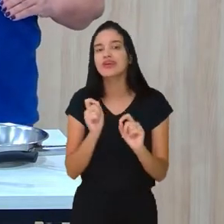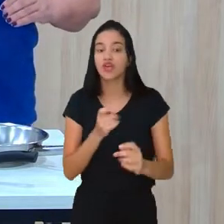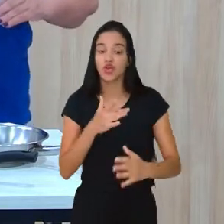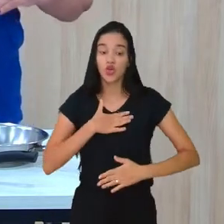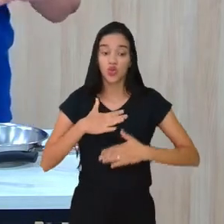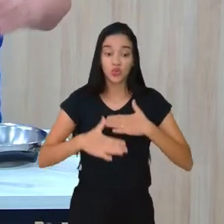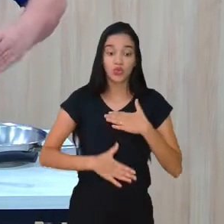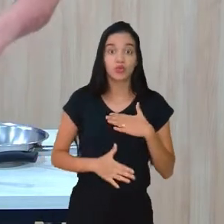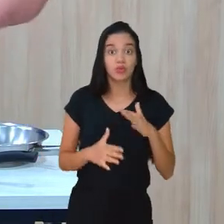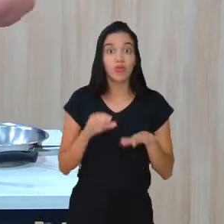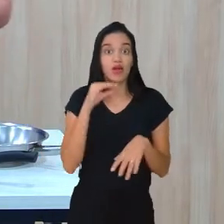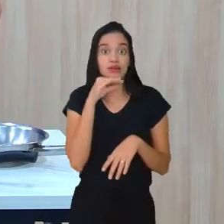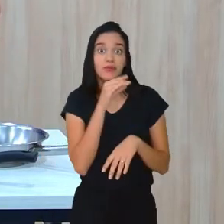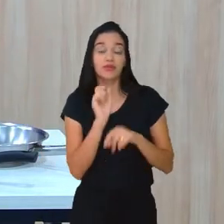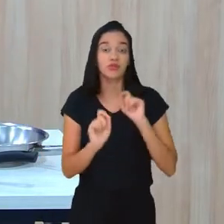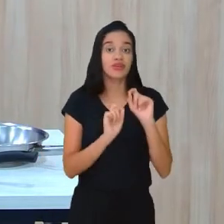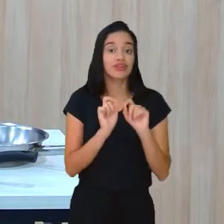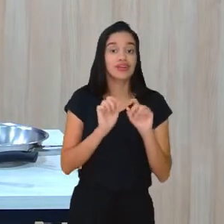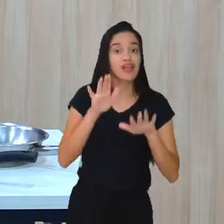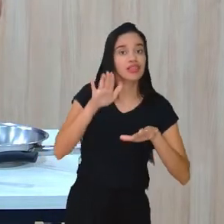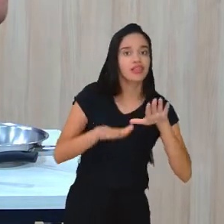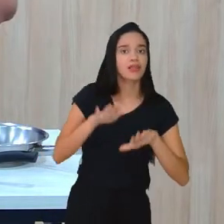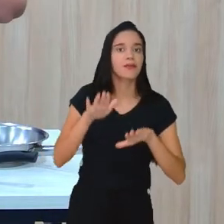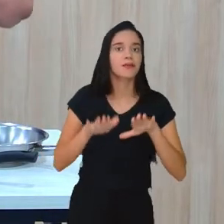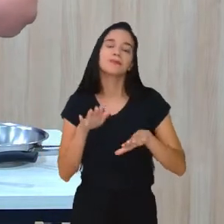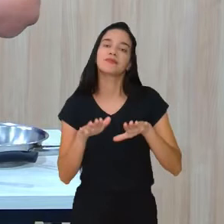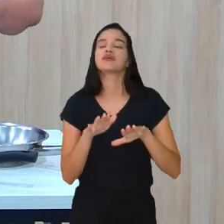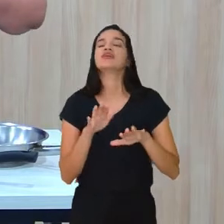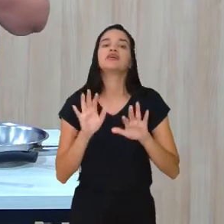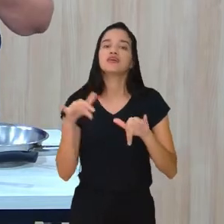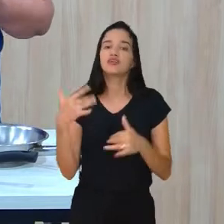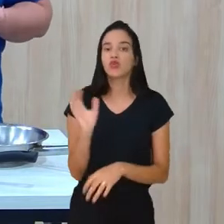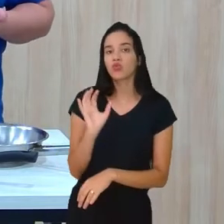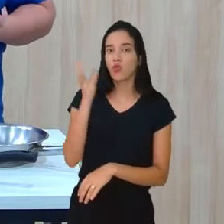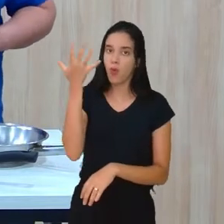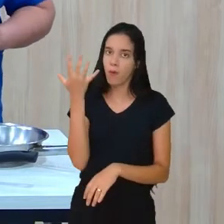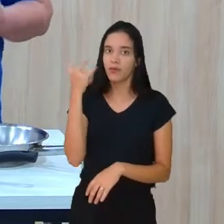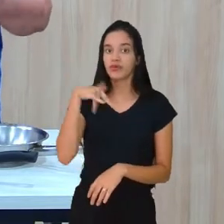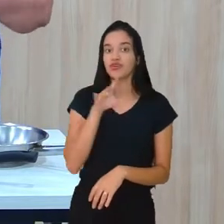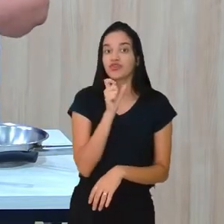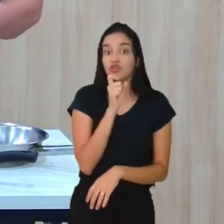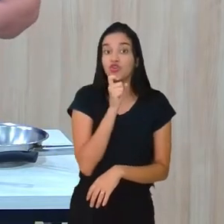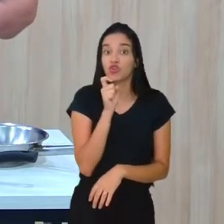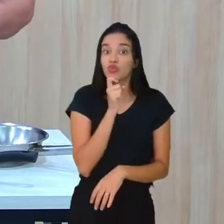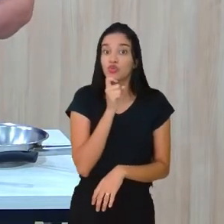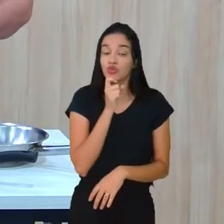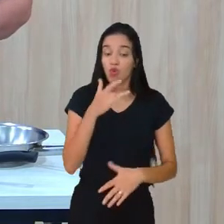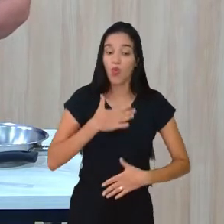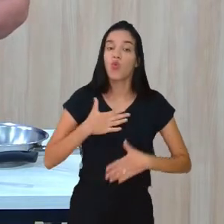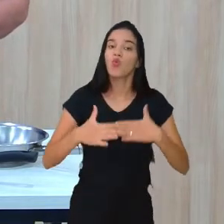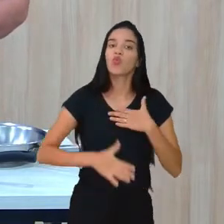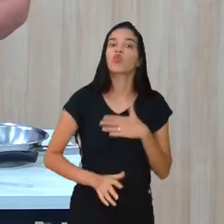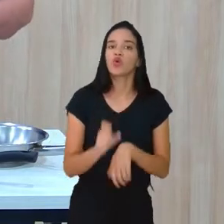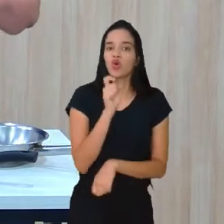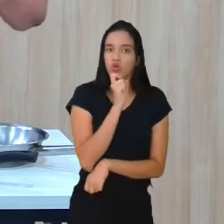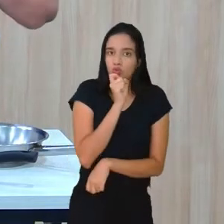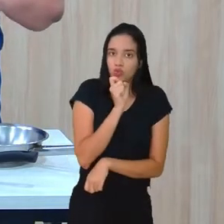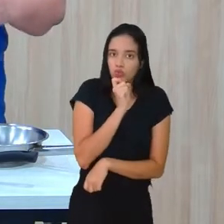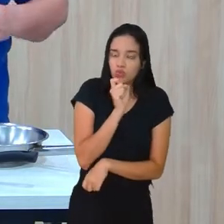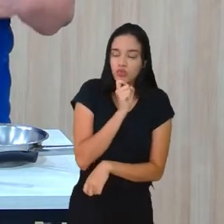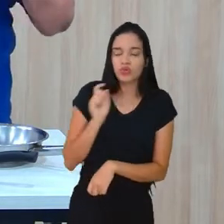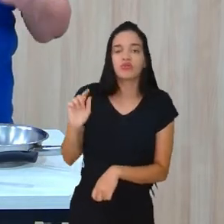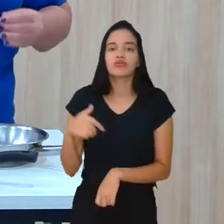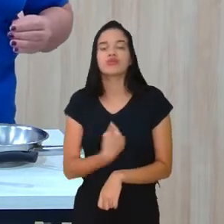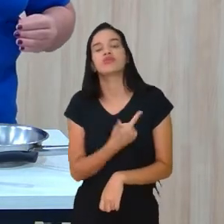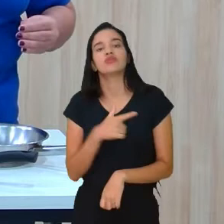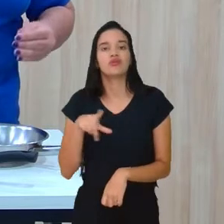corpo dele vai variar de acordo com o ambiente. Quando eles estão em um ambiente frio, o corpo dele também vai esfriar. Então, aí nós